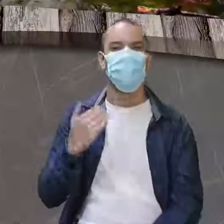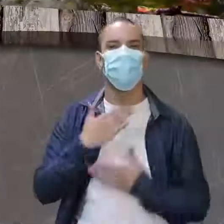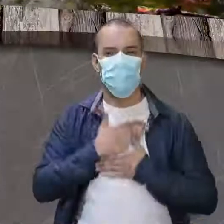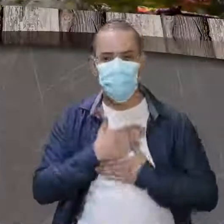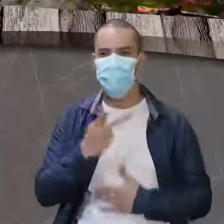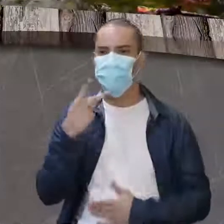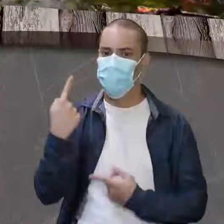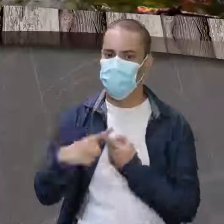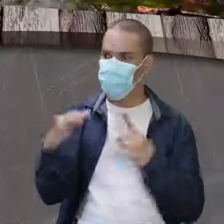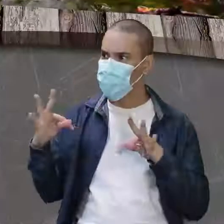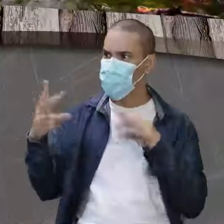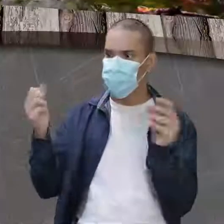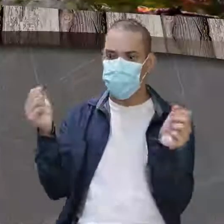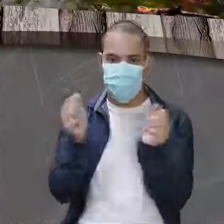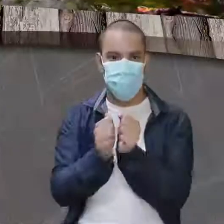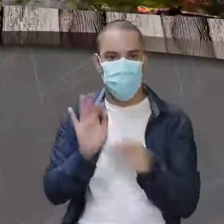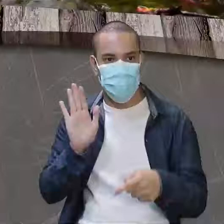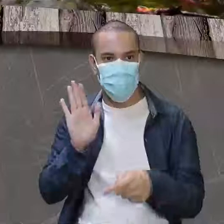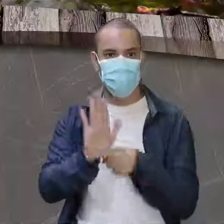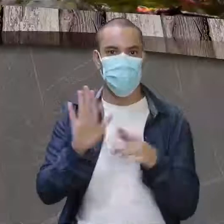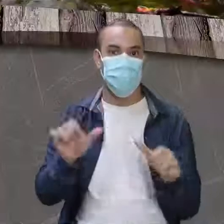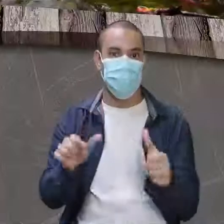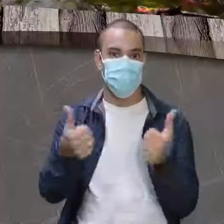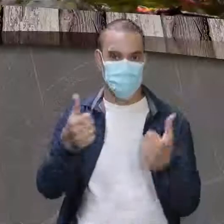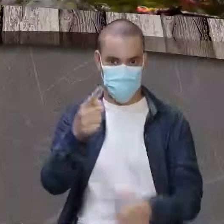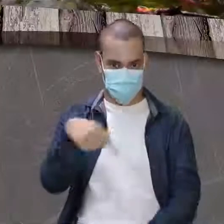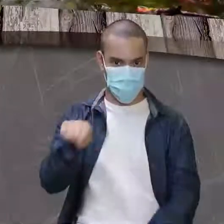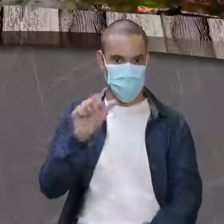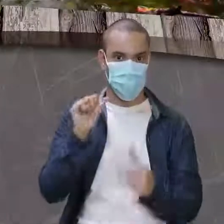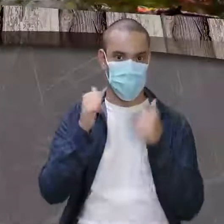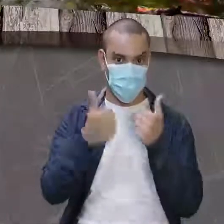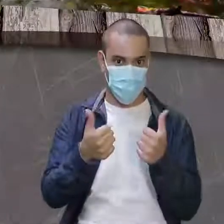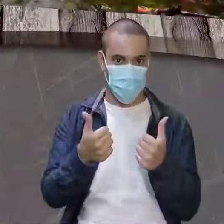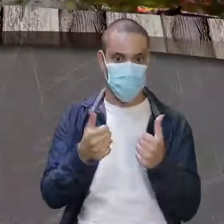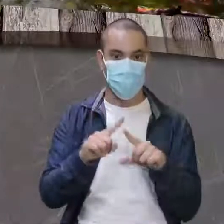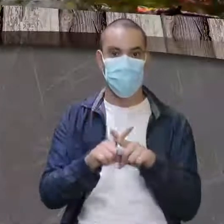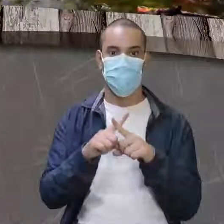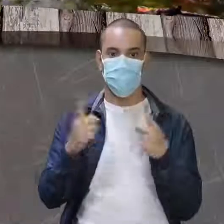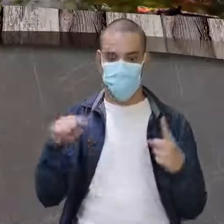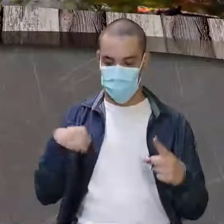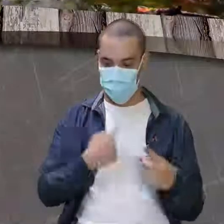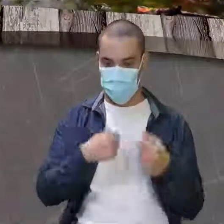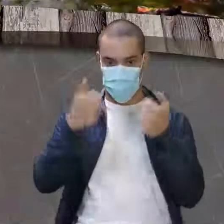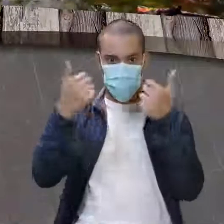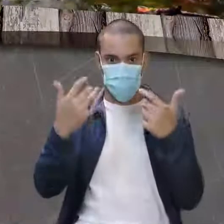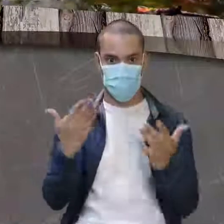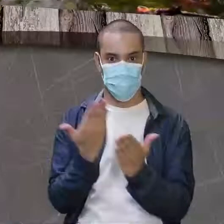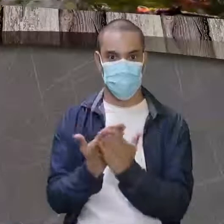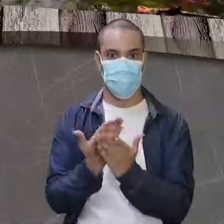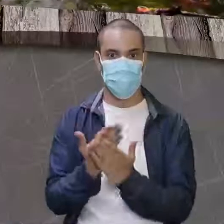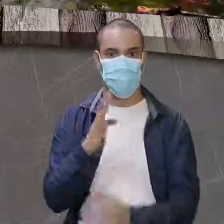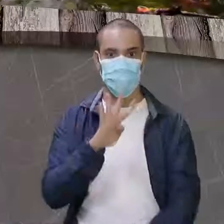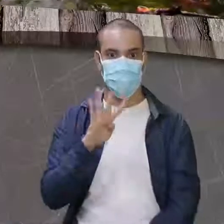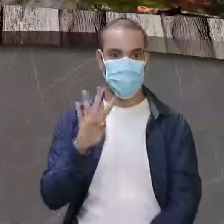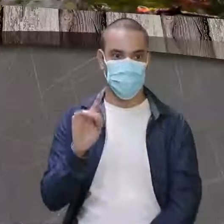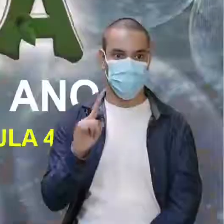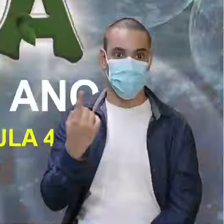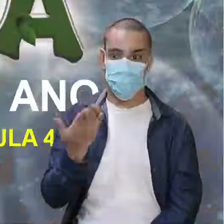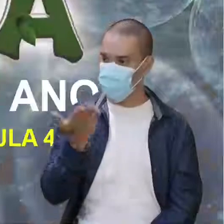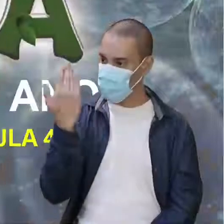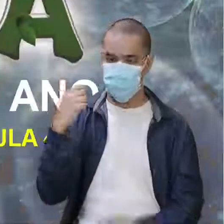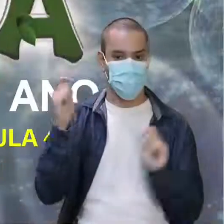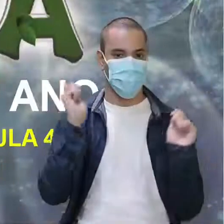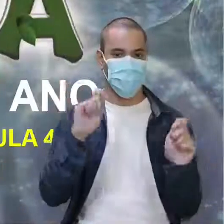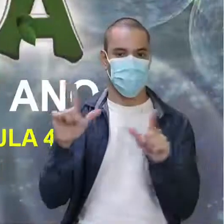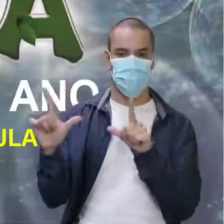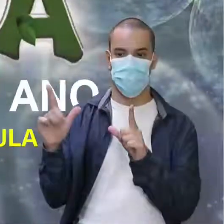porque eles estão aqui, a gente está aqui junto para fazer o melhor para vocês, tá bom, galera? Mas, como a gente está falando, aula 44 hoje, joga no quadro